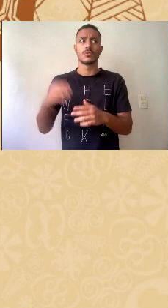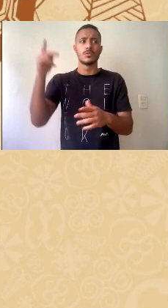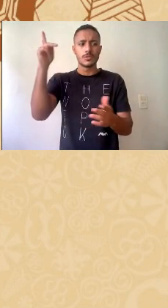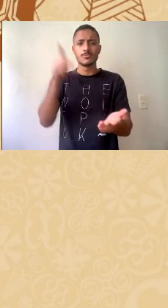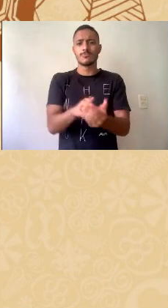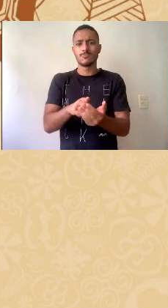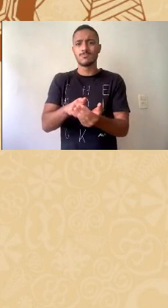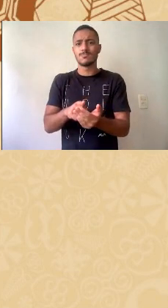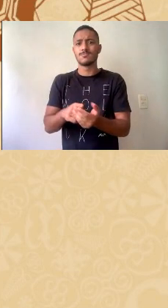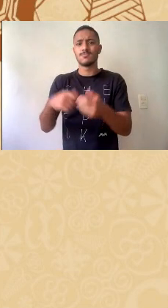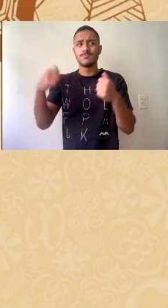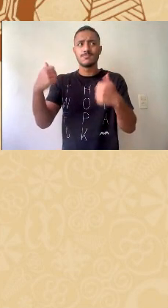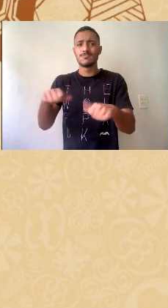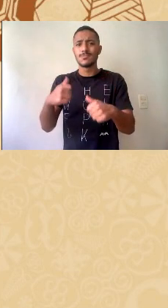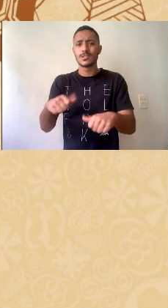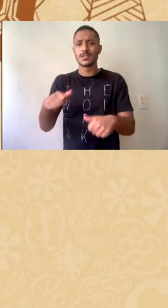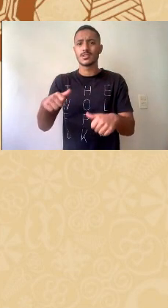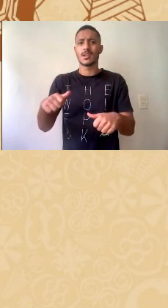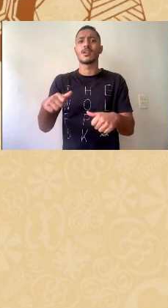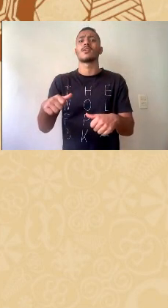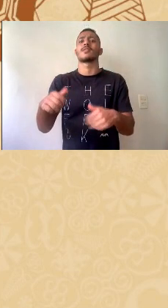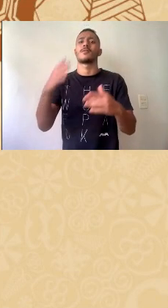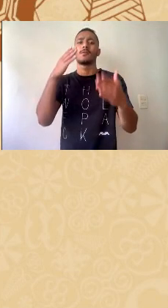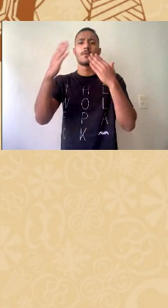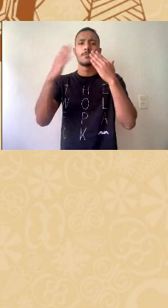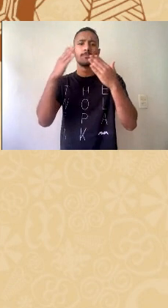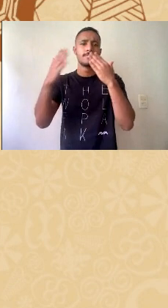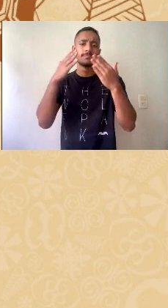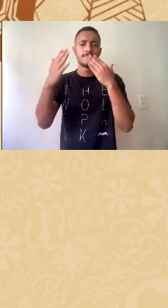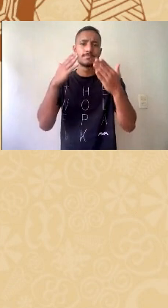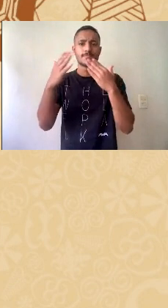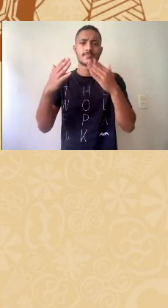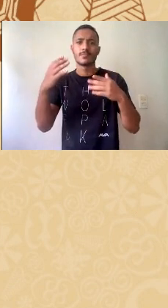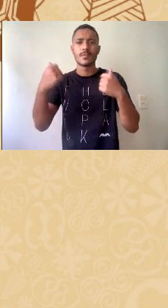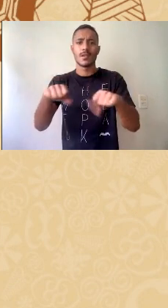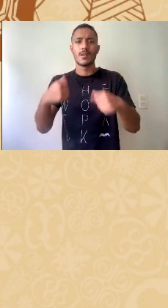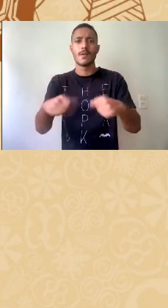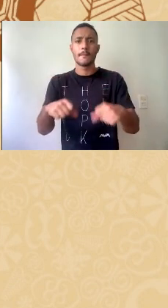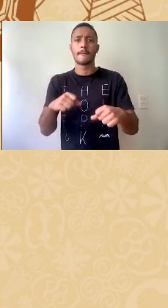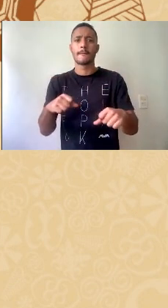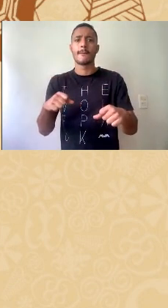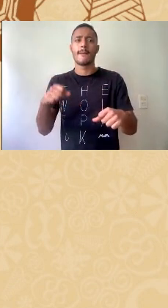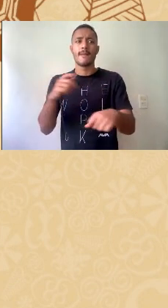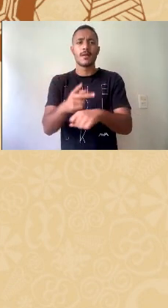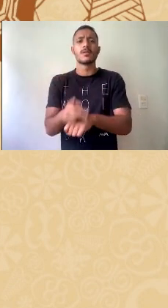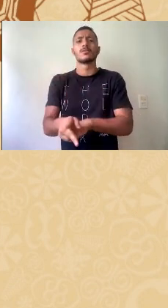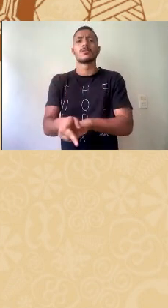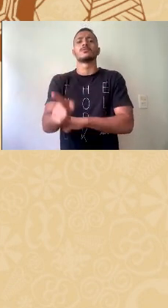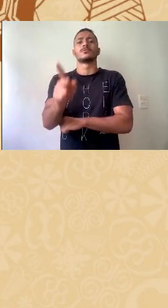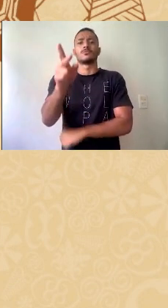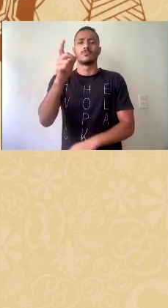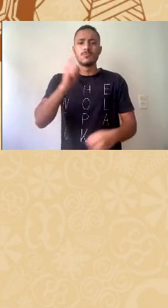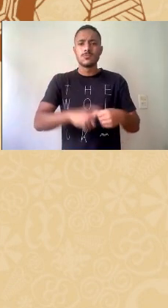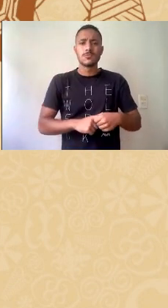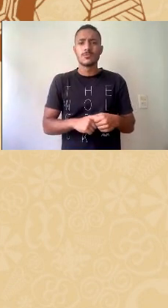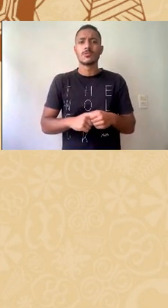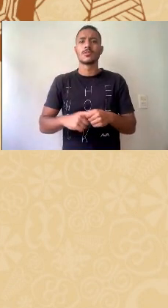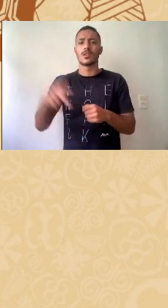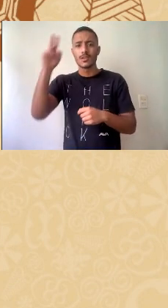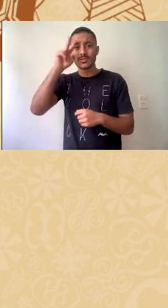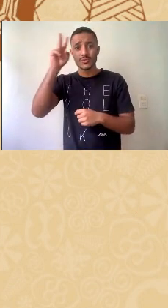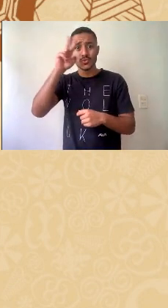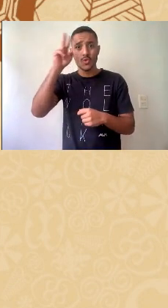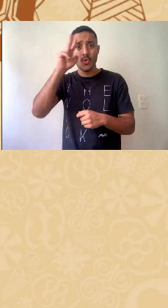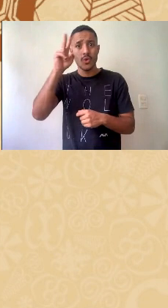ser revisitada dentro da história desse povo, desse movimento. Primeiro princípio,